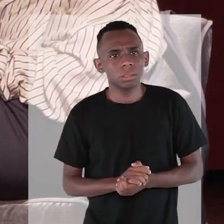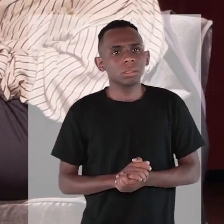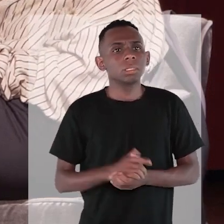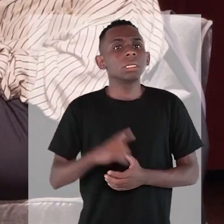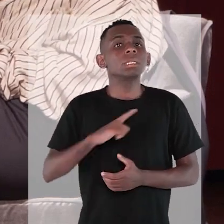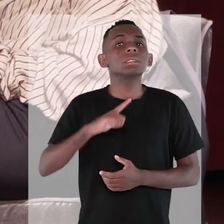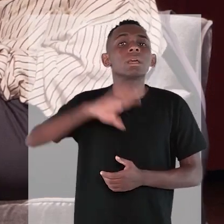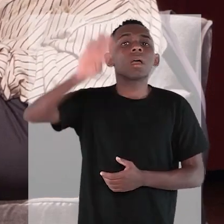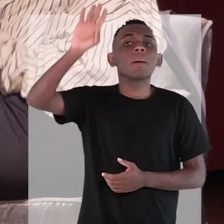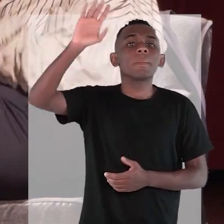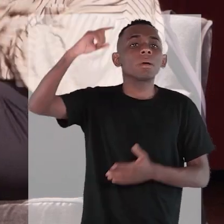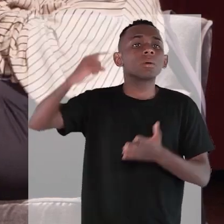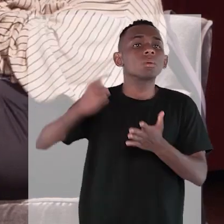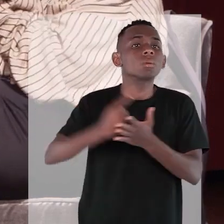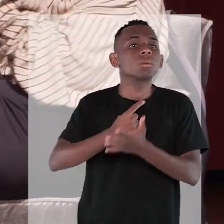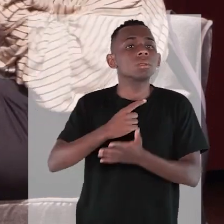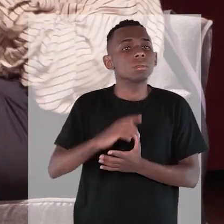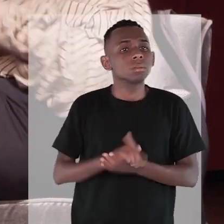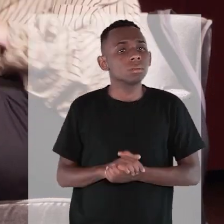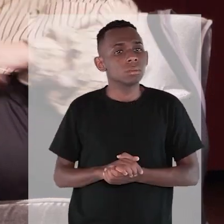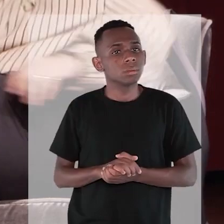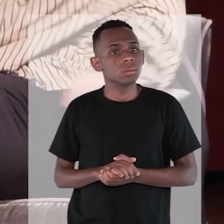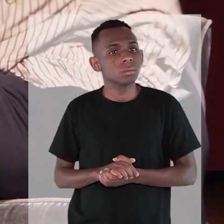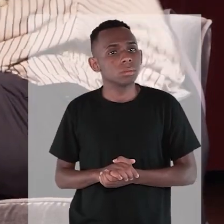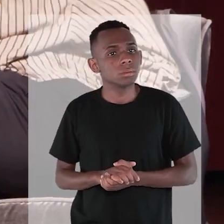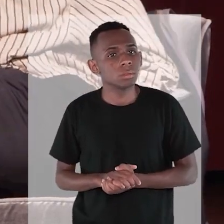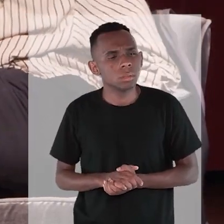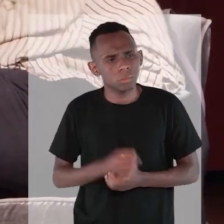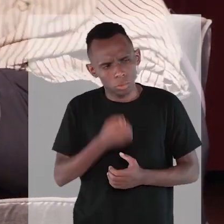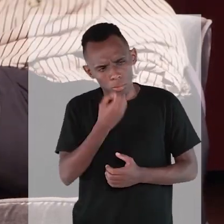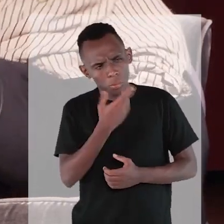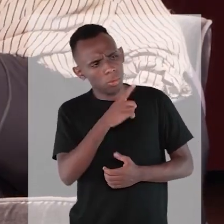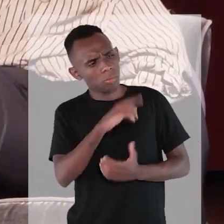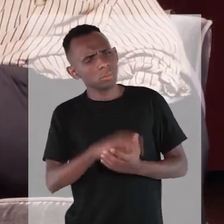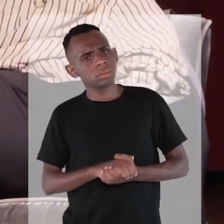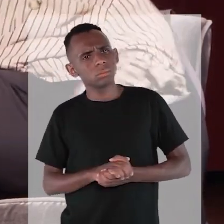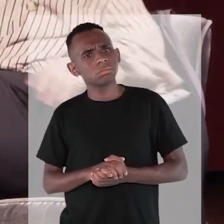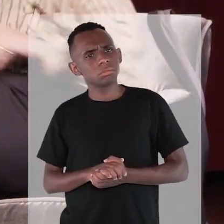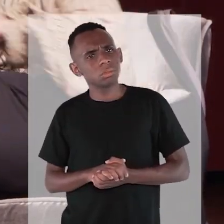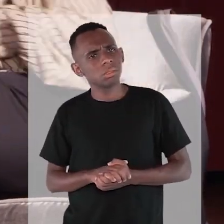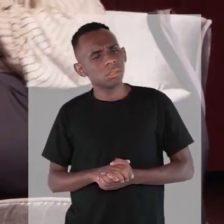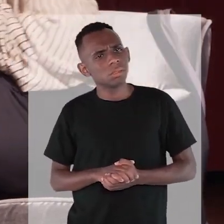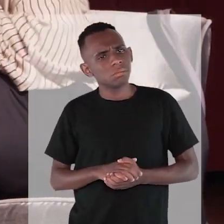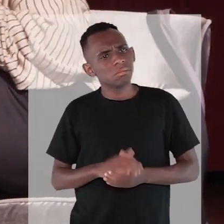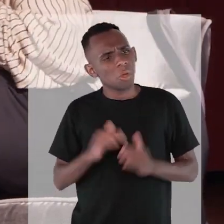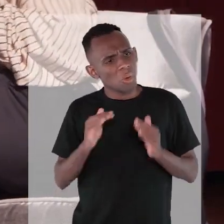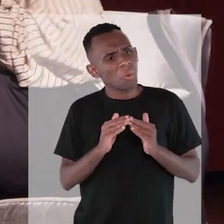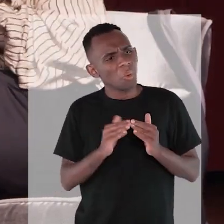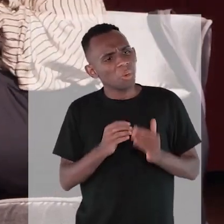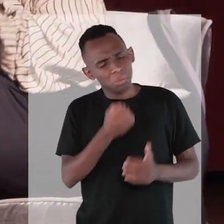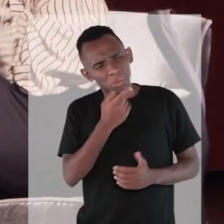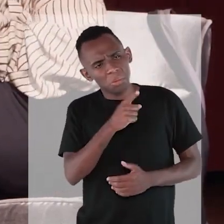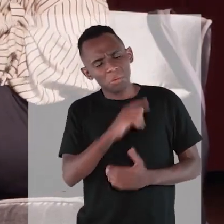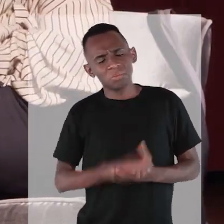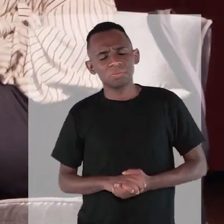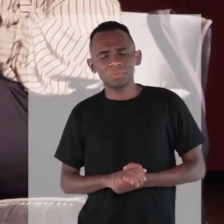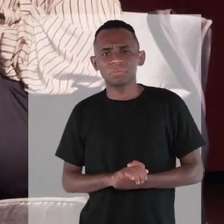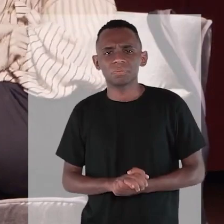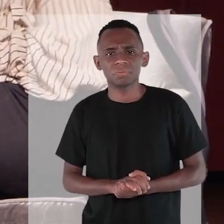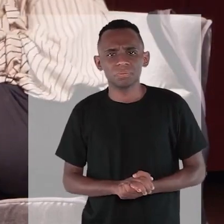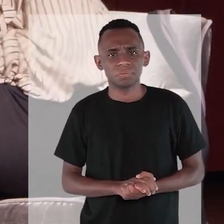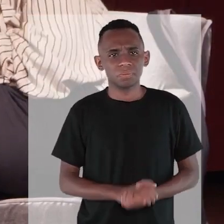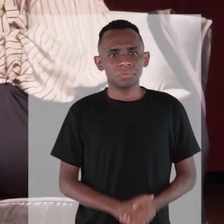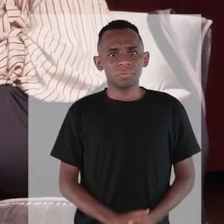uma questão. Um participante da plateia faz a pergunta ao microfone. Ele é um homem branco, calvo, usando uma